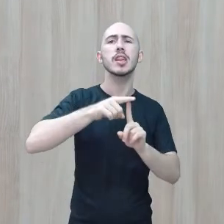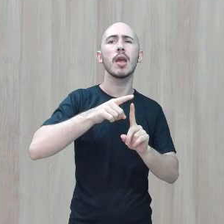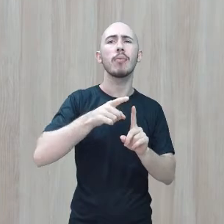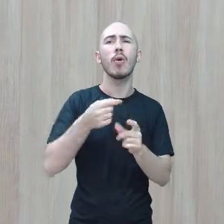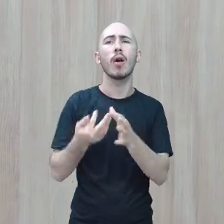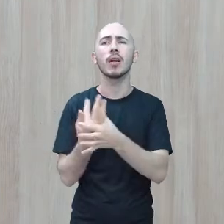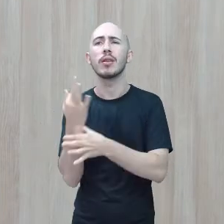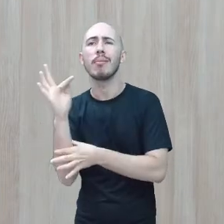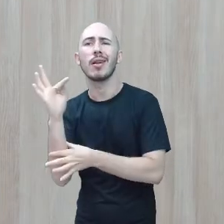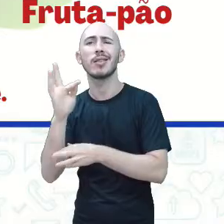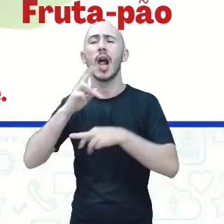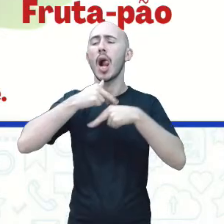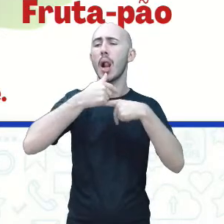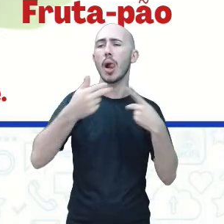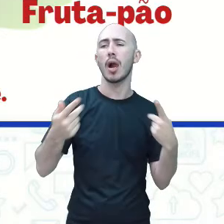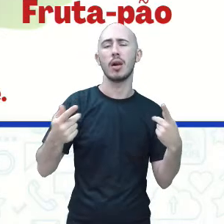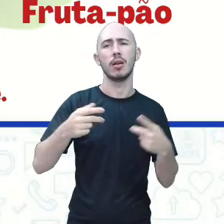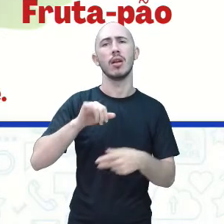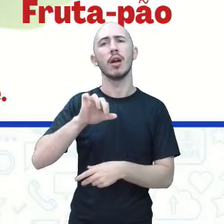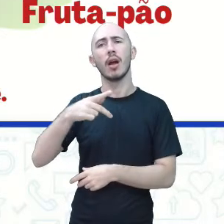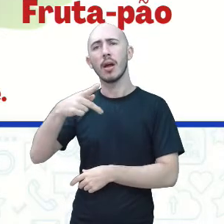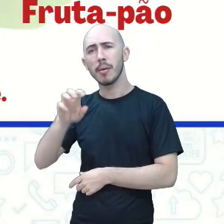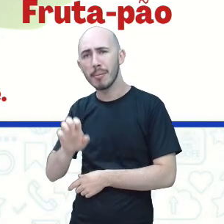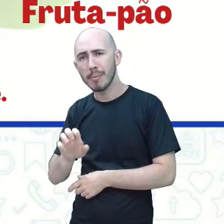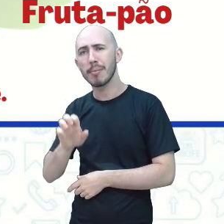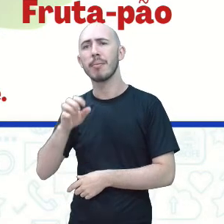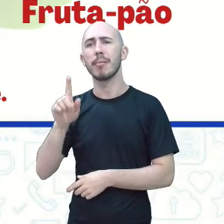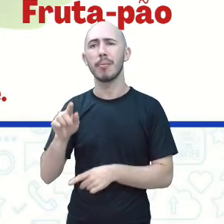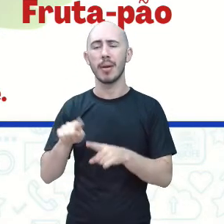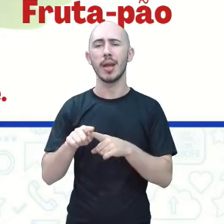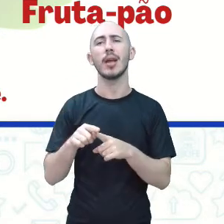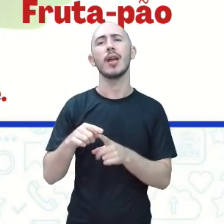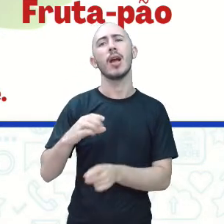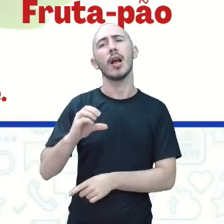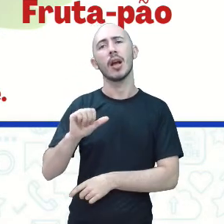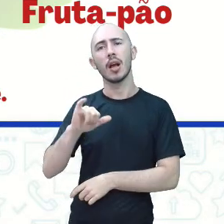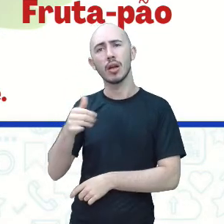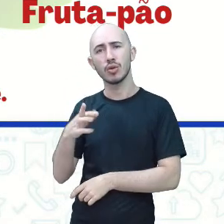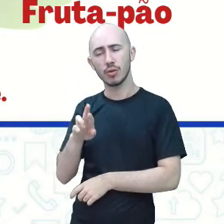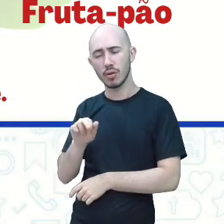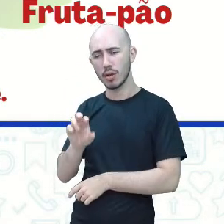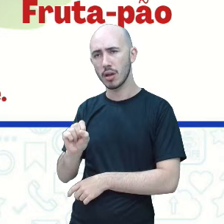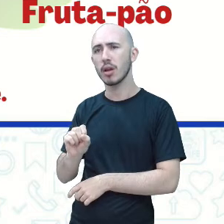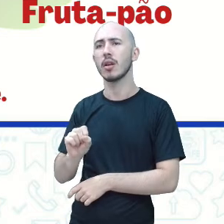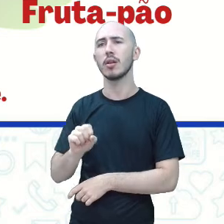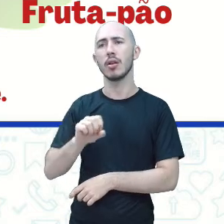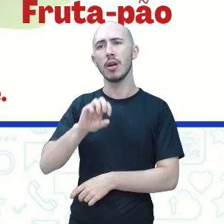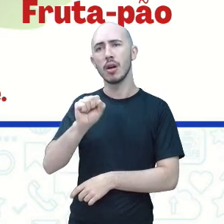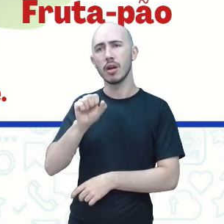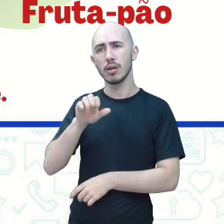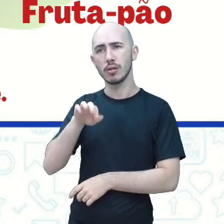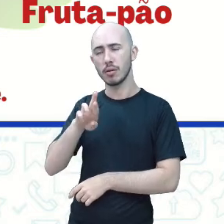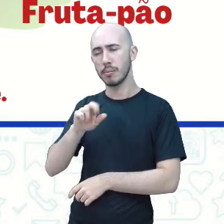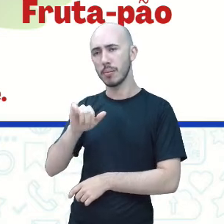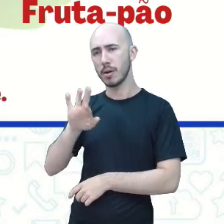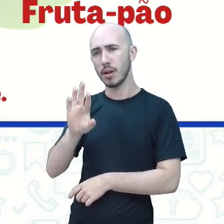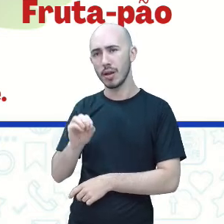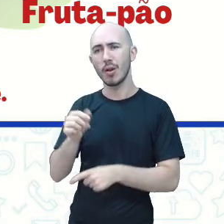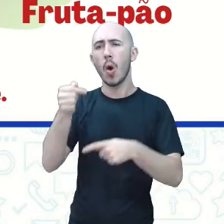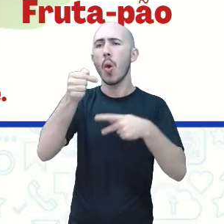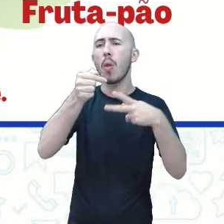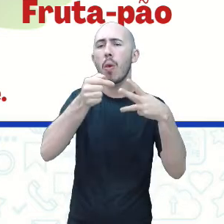espécies, como ipê, cajueiro, acerola, sombreiro, mangueira, papoula, gameleira,